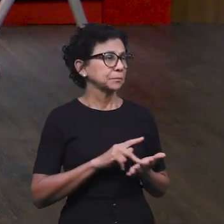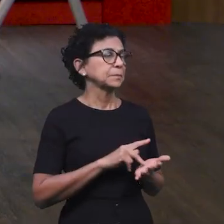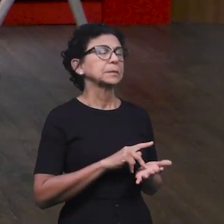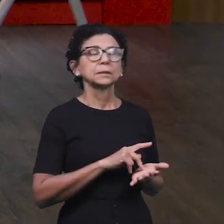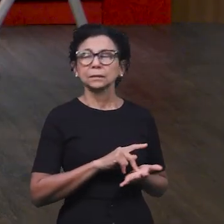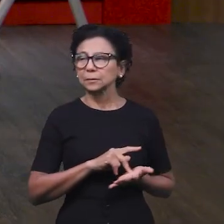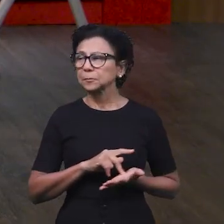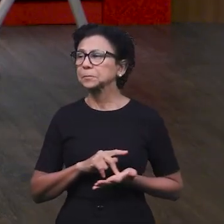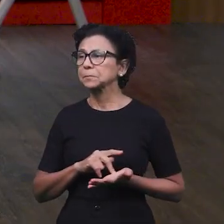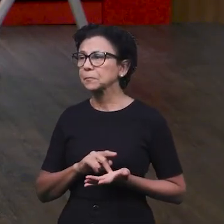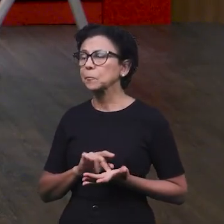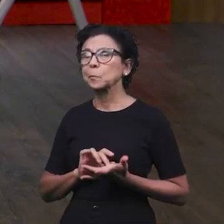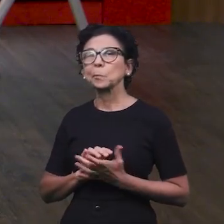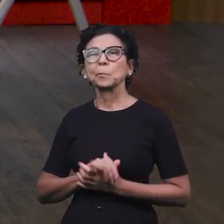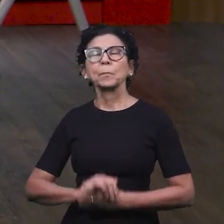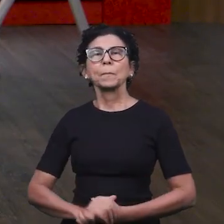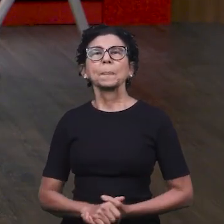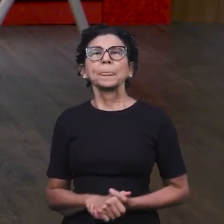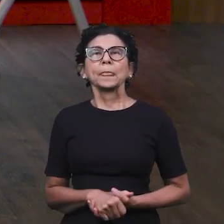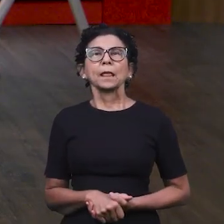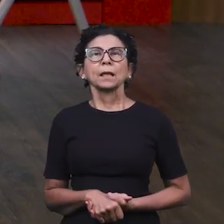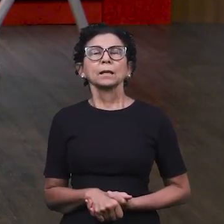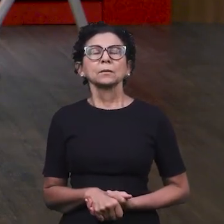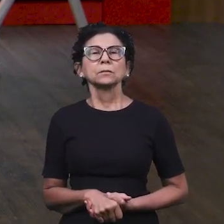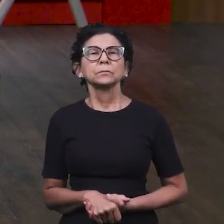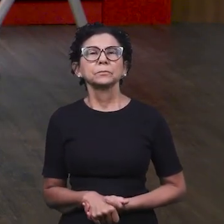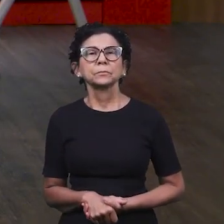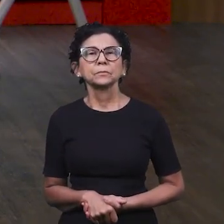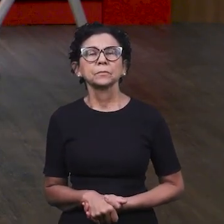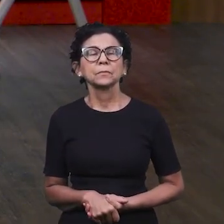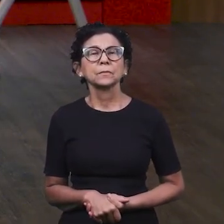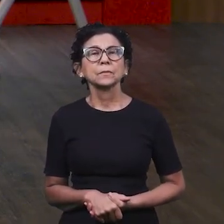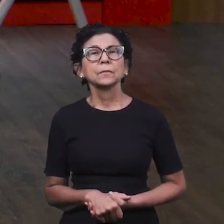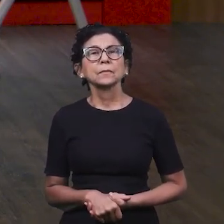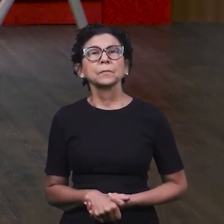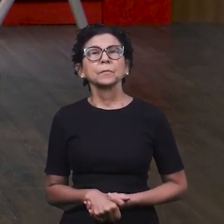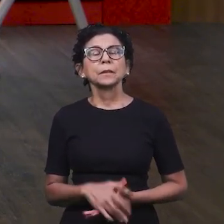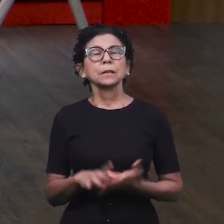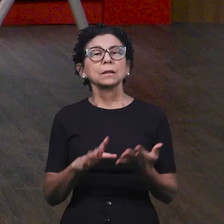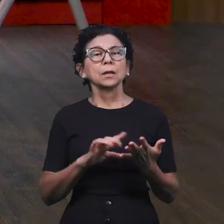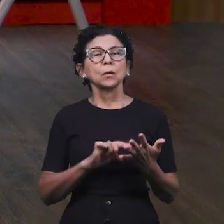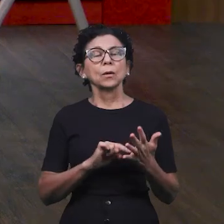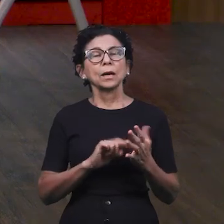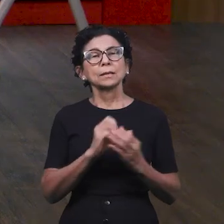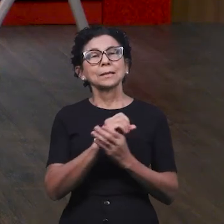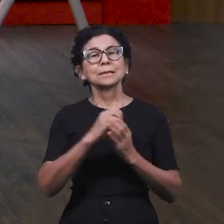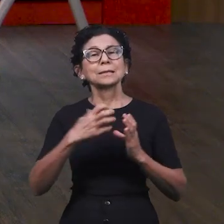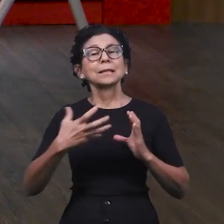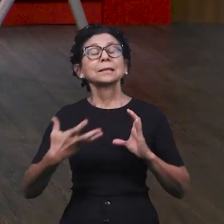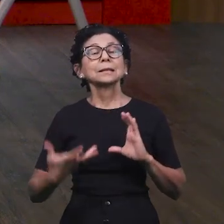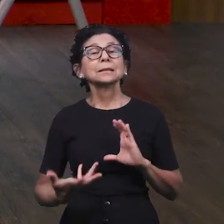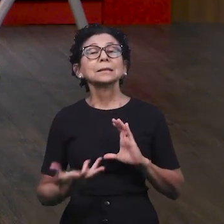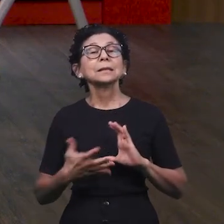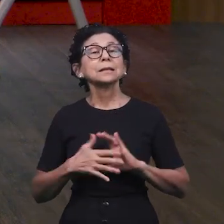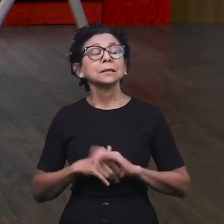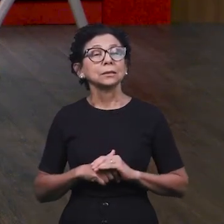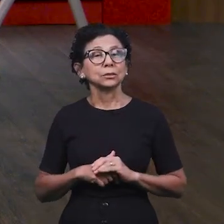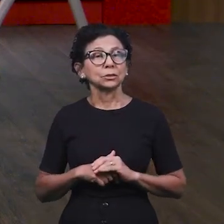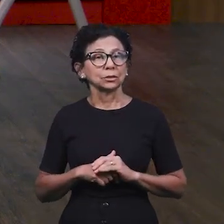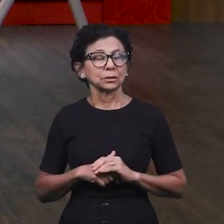E traz para nós esse relato, essa situação, essa necessidade, essas características de